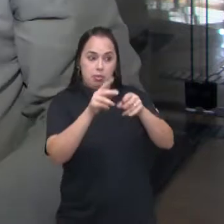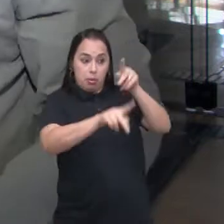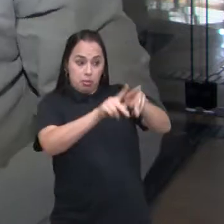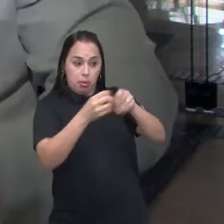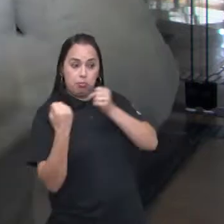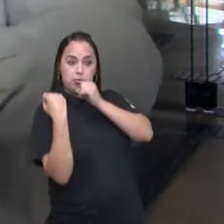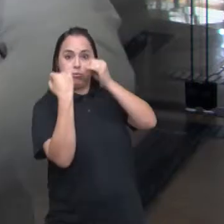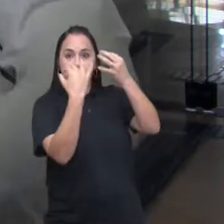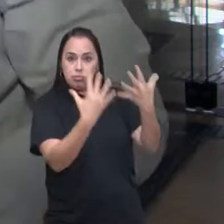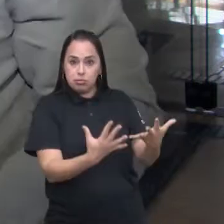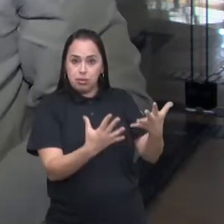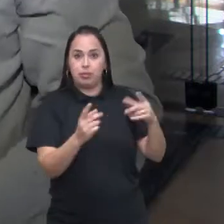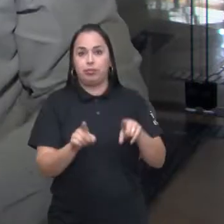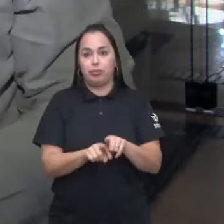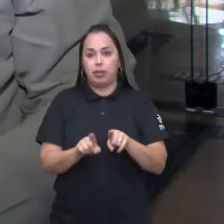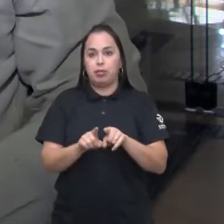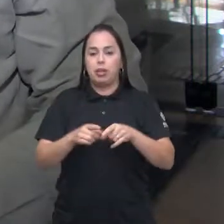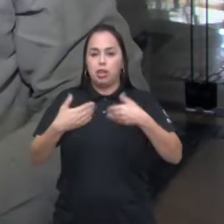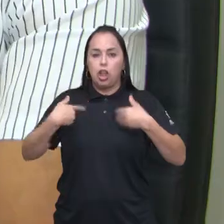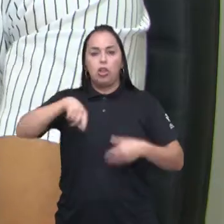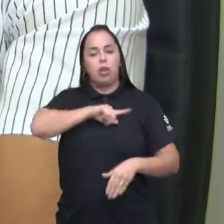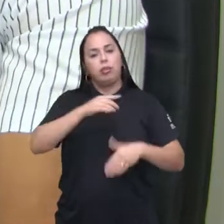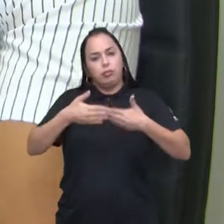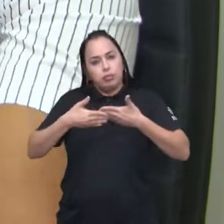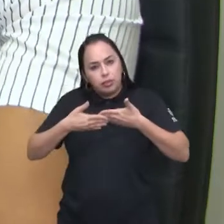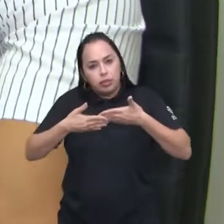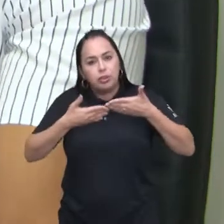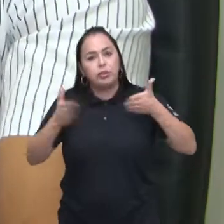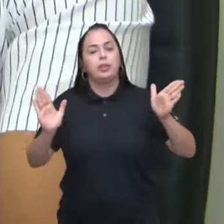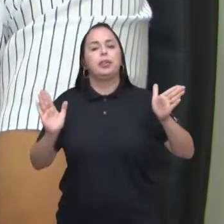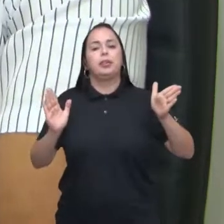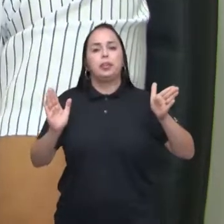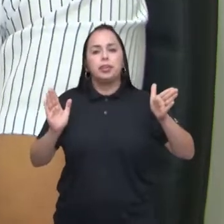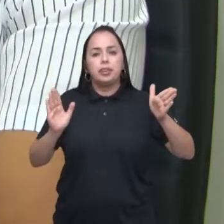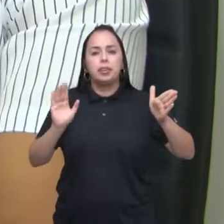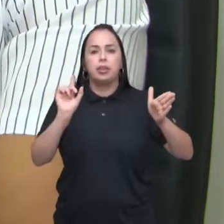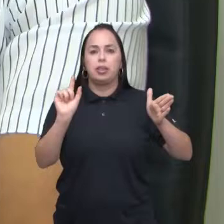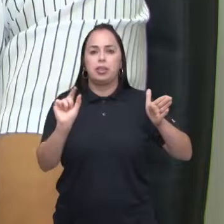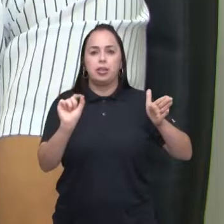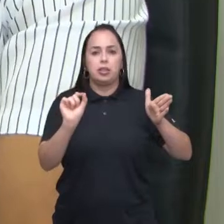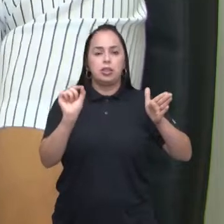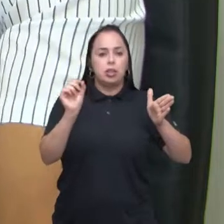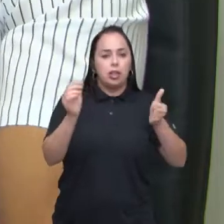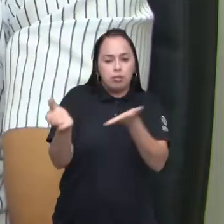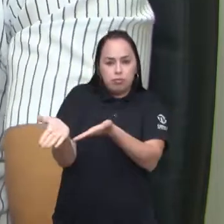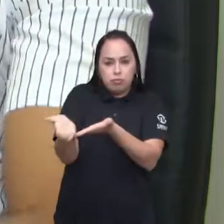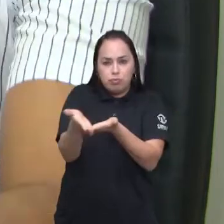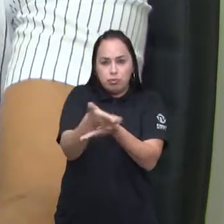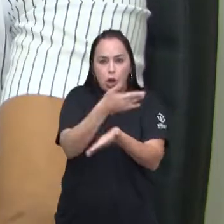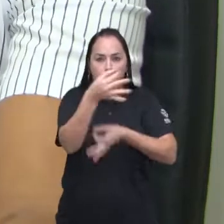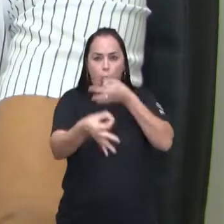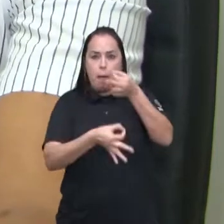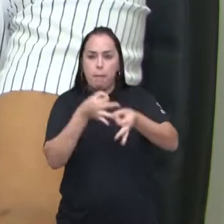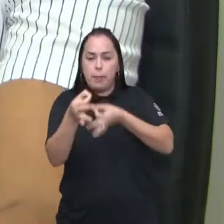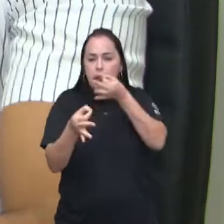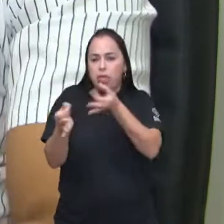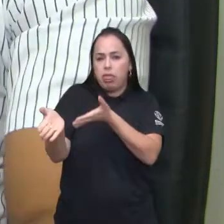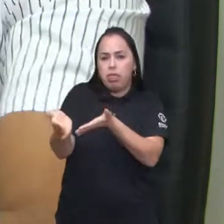junto à população e aqui também a câmara municipal a câmara está de portas abertas para acolher assim